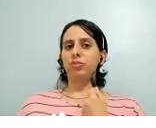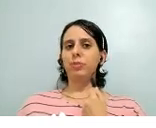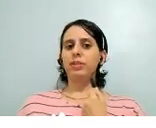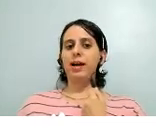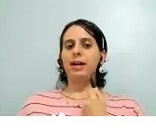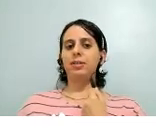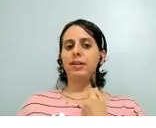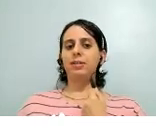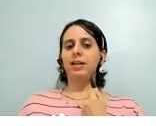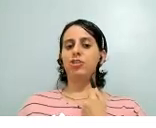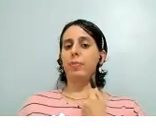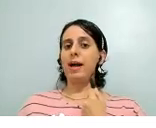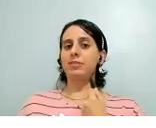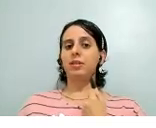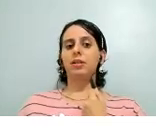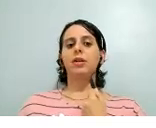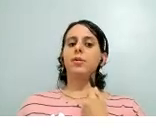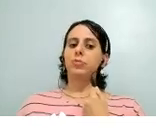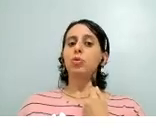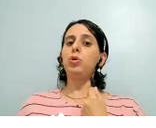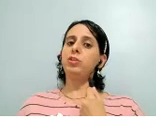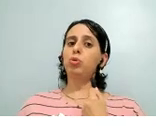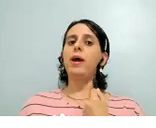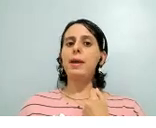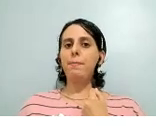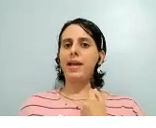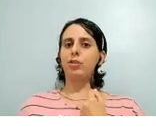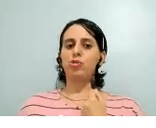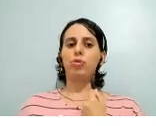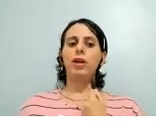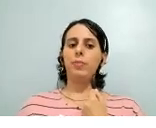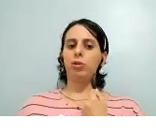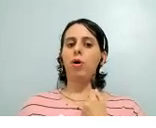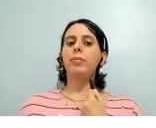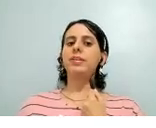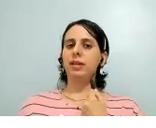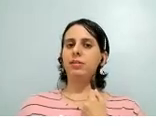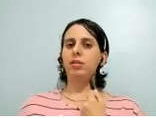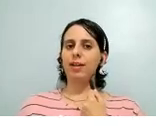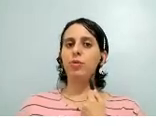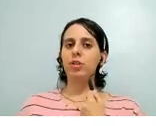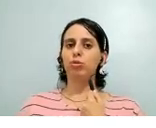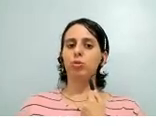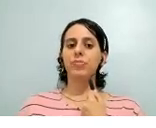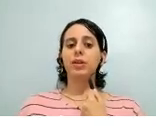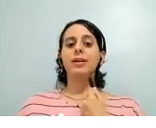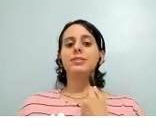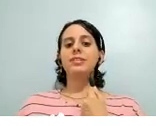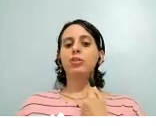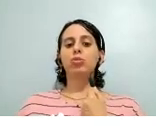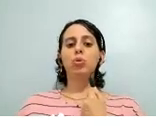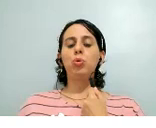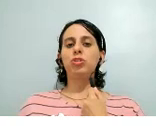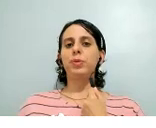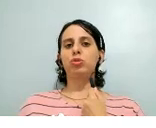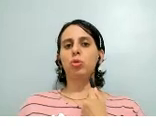está contaminada e ela está de máscara, o risco é médio, é menor, mas ainda tem o risco. Se